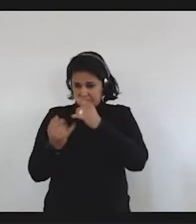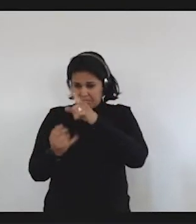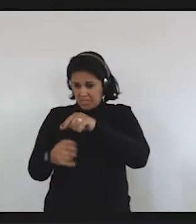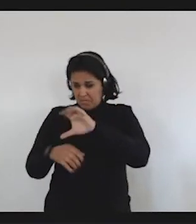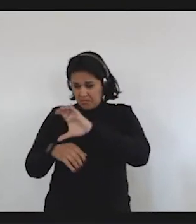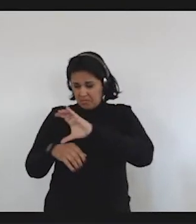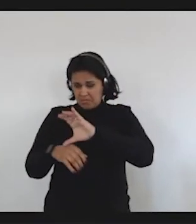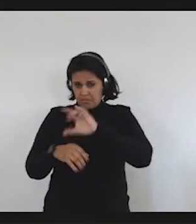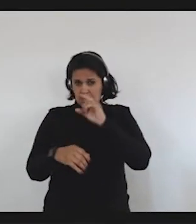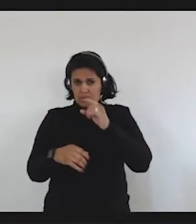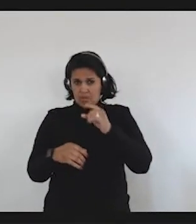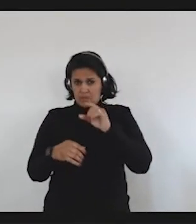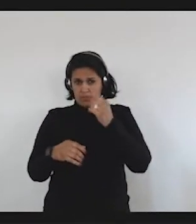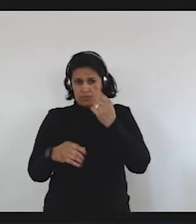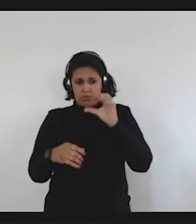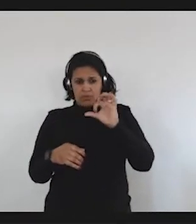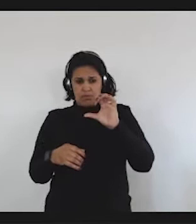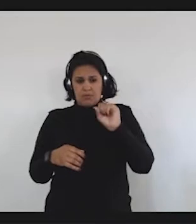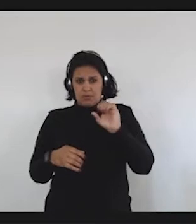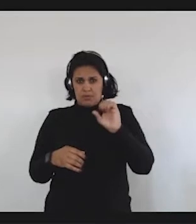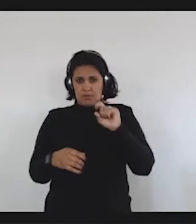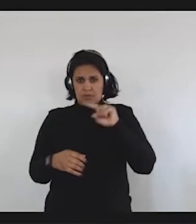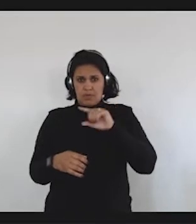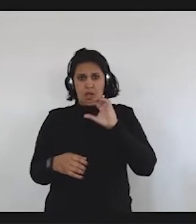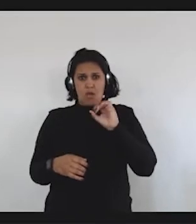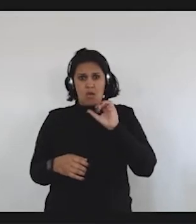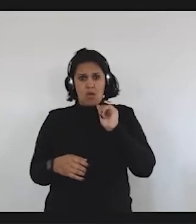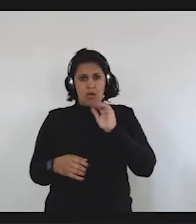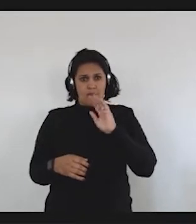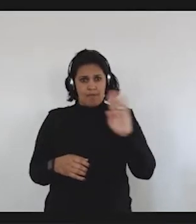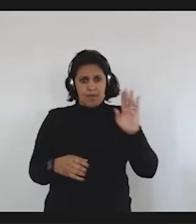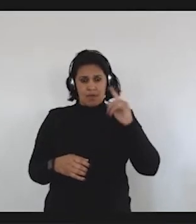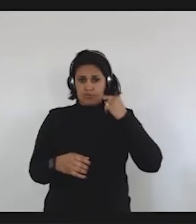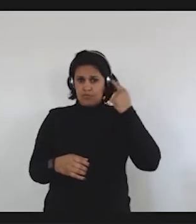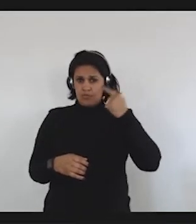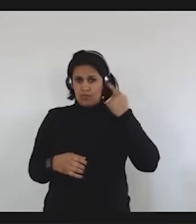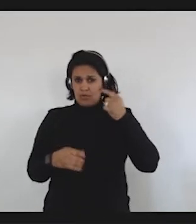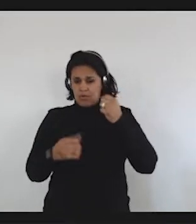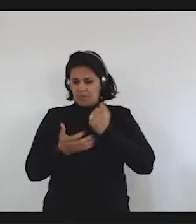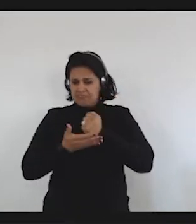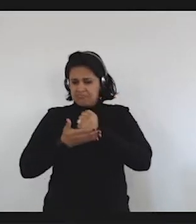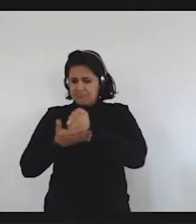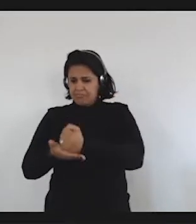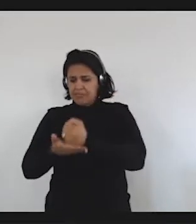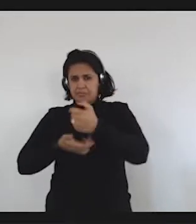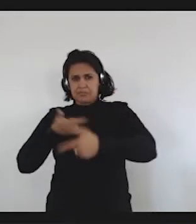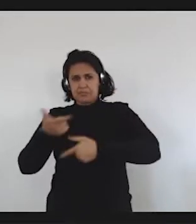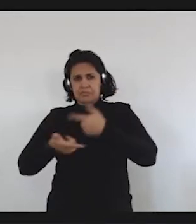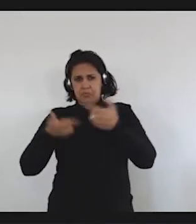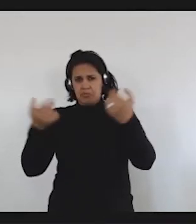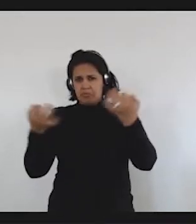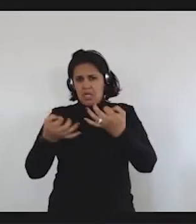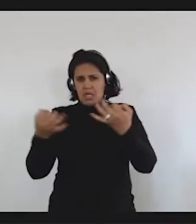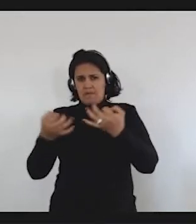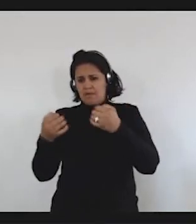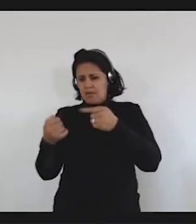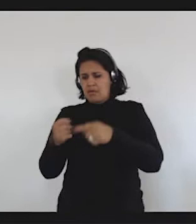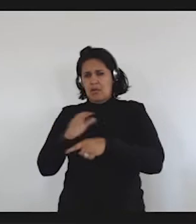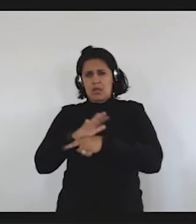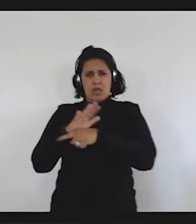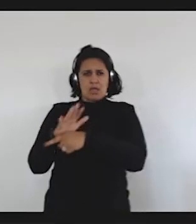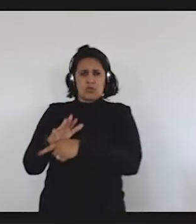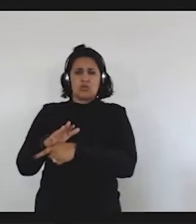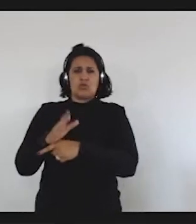de 88, onde a OAB, a advocacia, prestou um serviço histórico